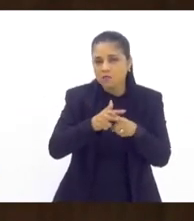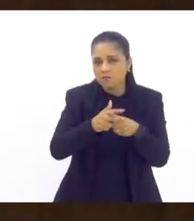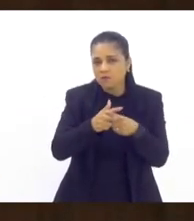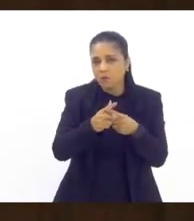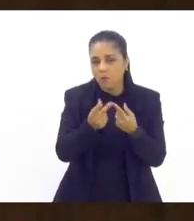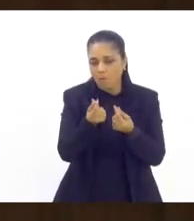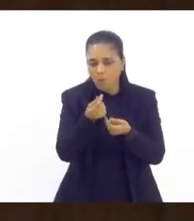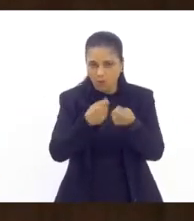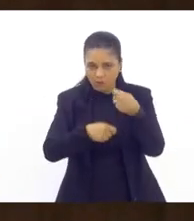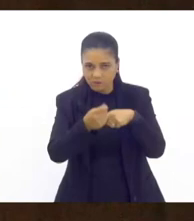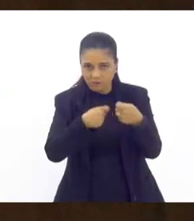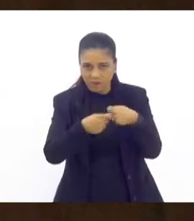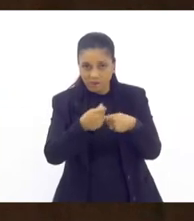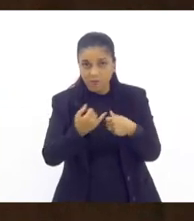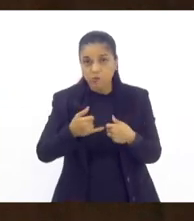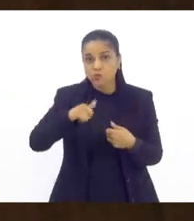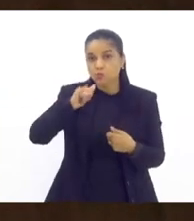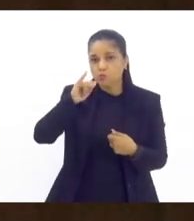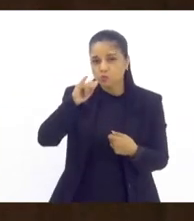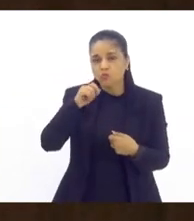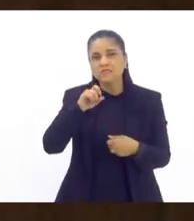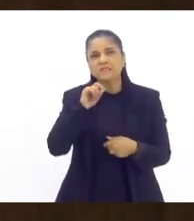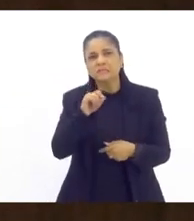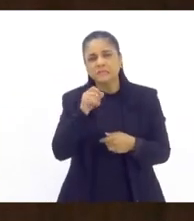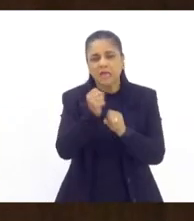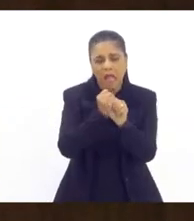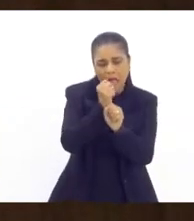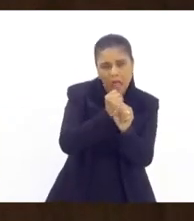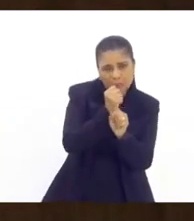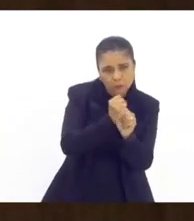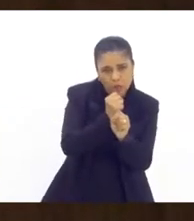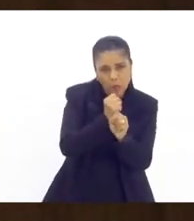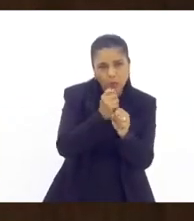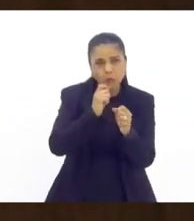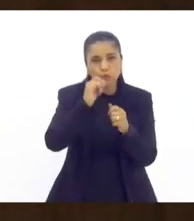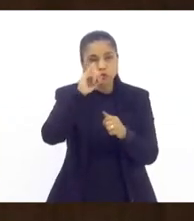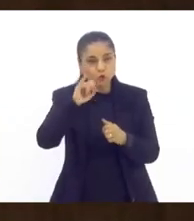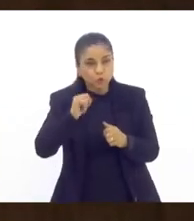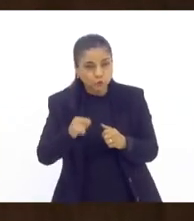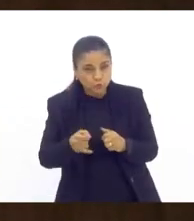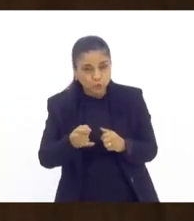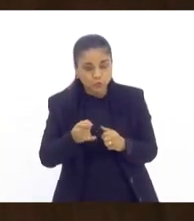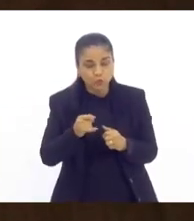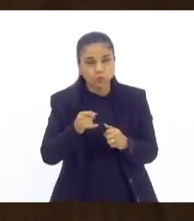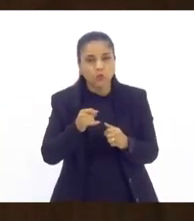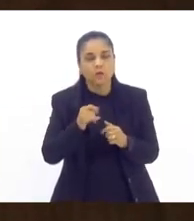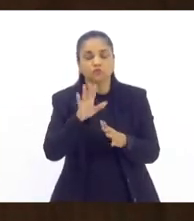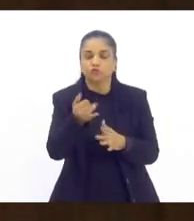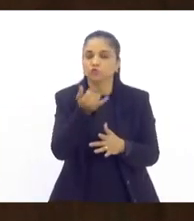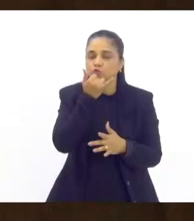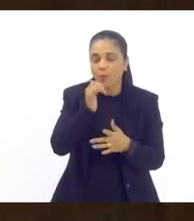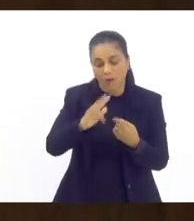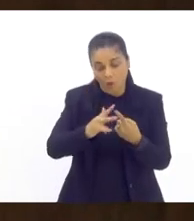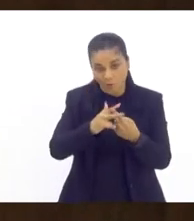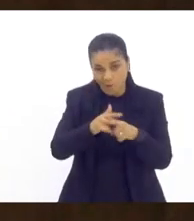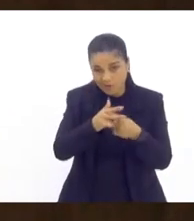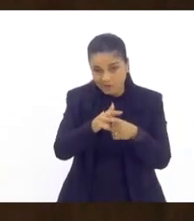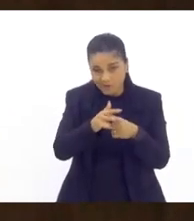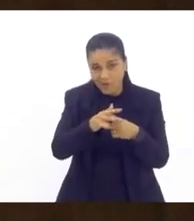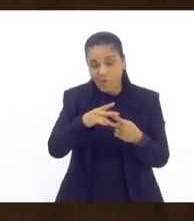anuais caiu para 4,65, se a correção monetária caiu